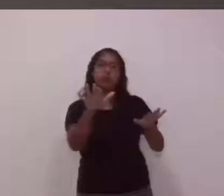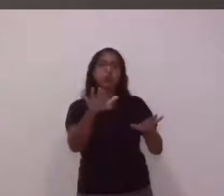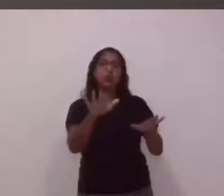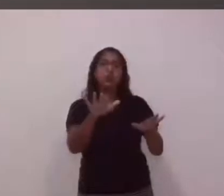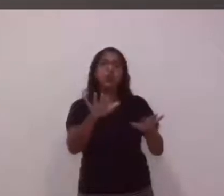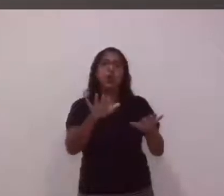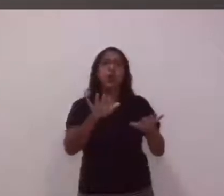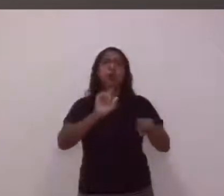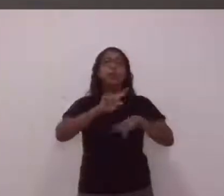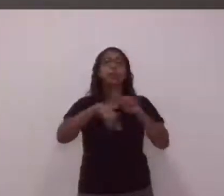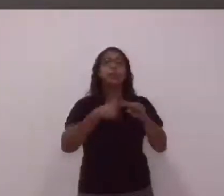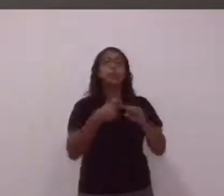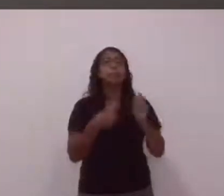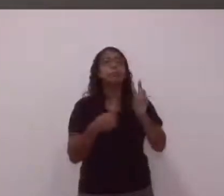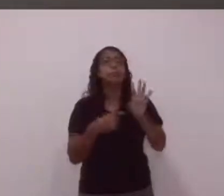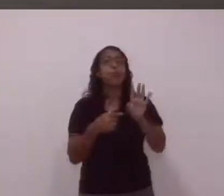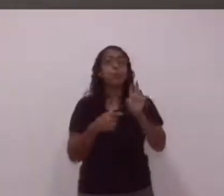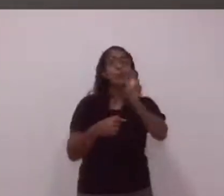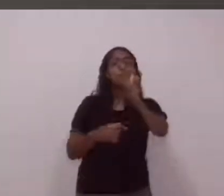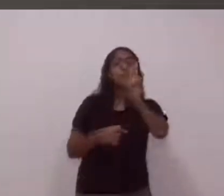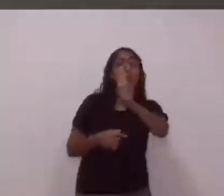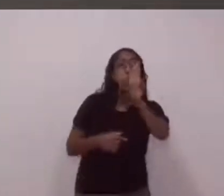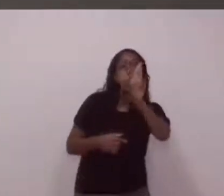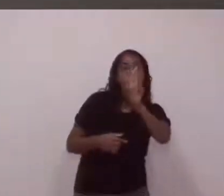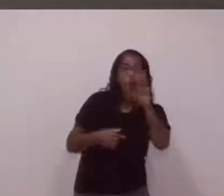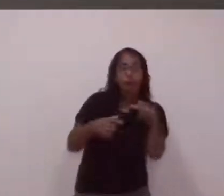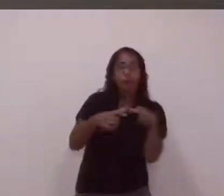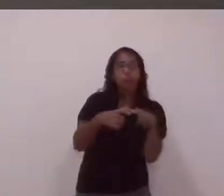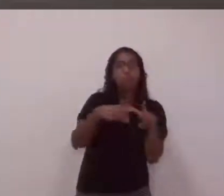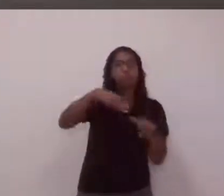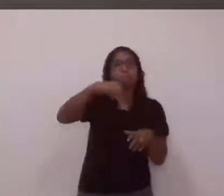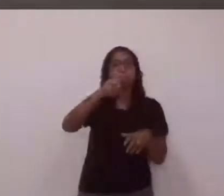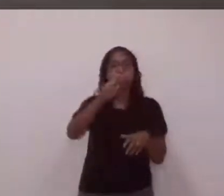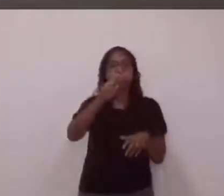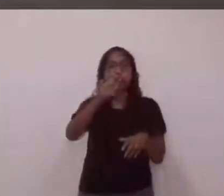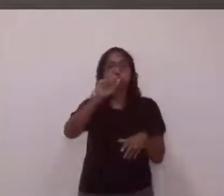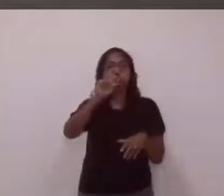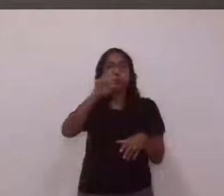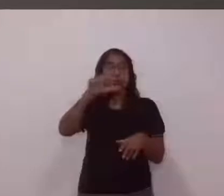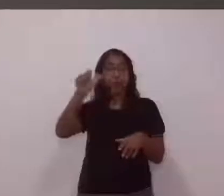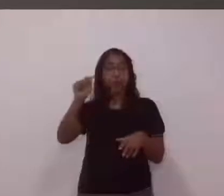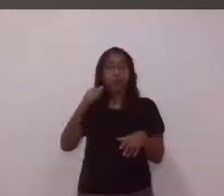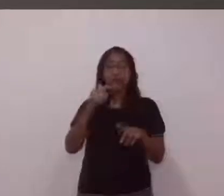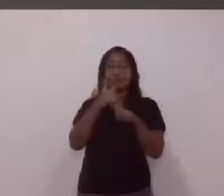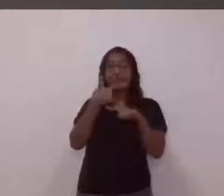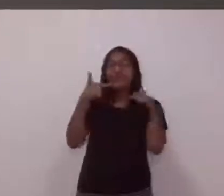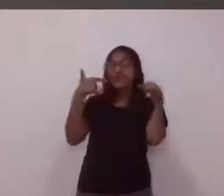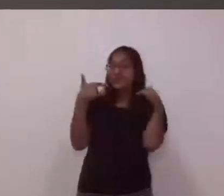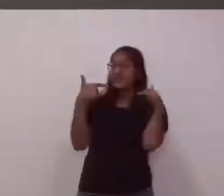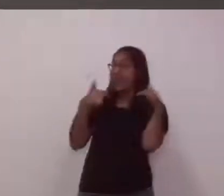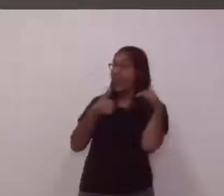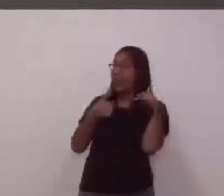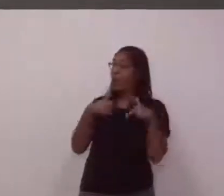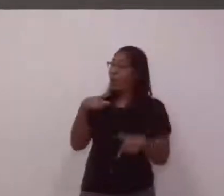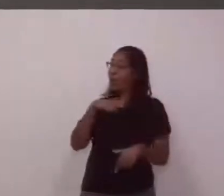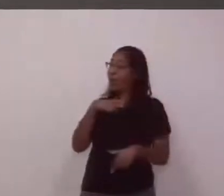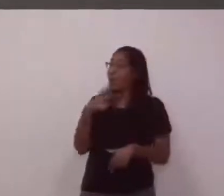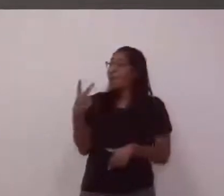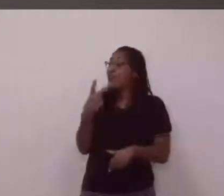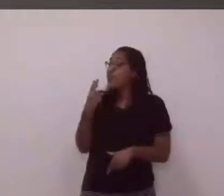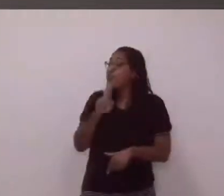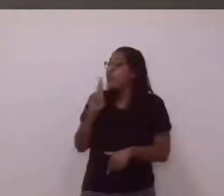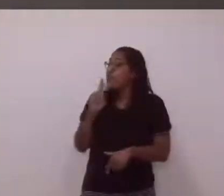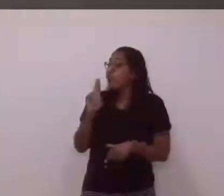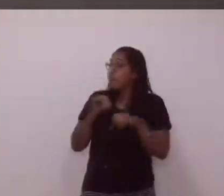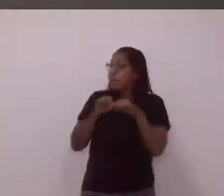depois ele olhou para ela e falou me dá 5 reais de mortandela e sorridente ele olhou para a senhora do lado e falou para ela assim ó eu tenho 22 reais para